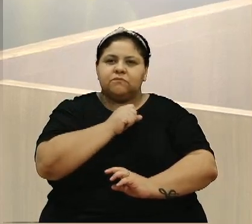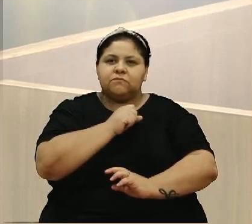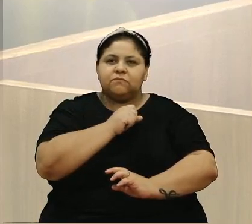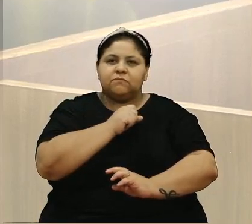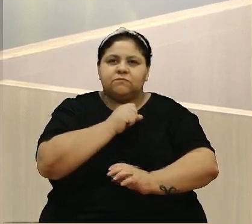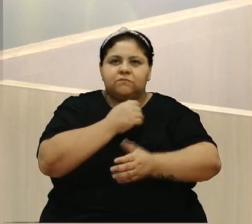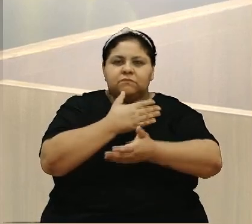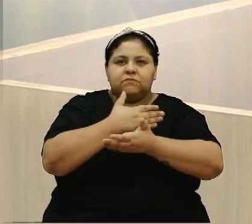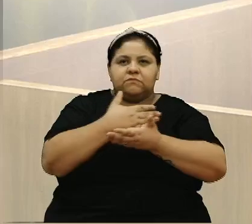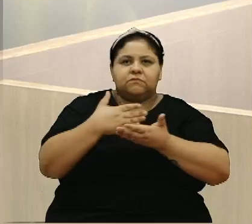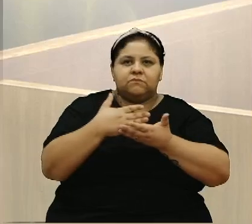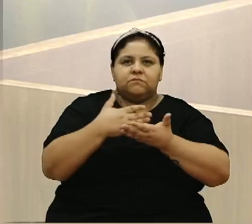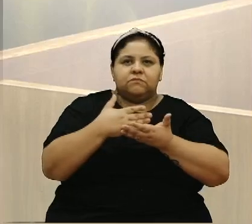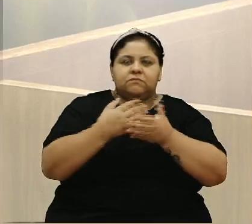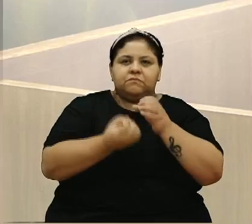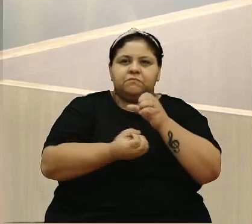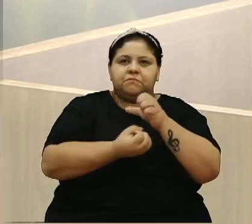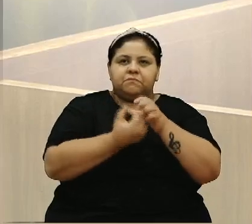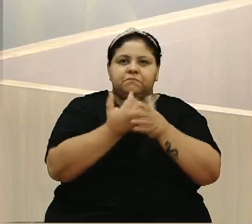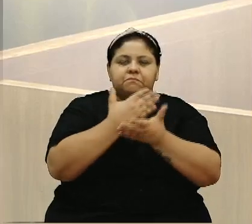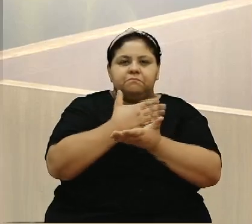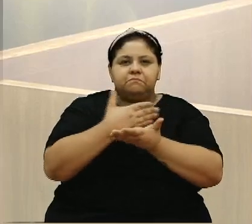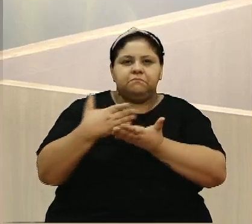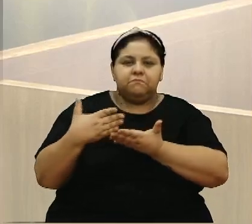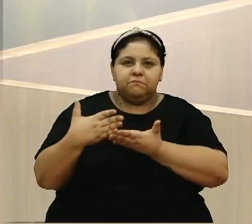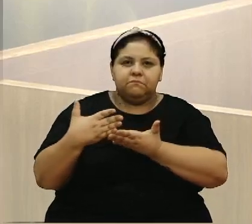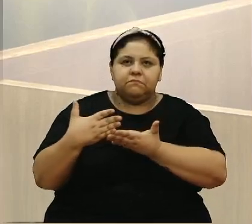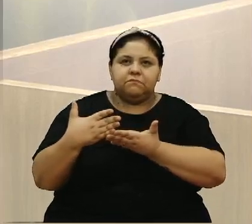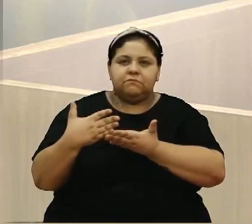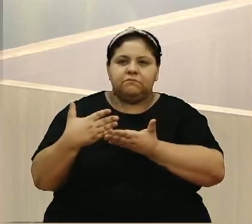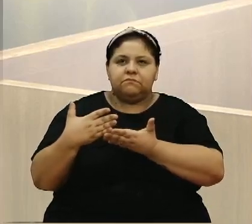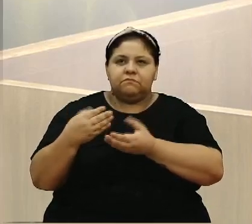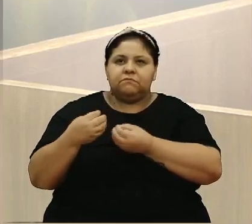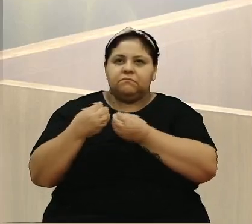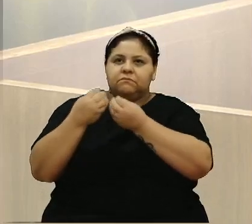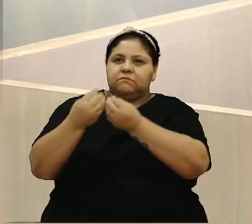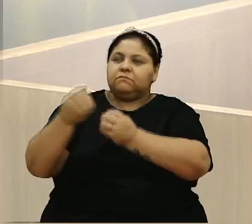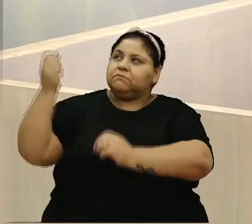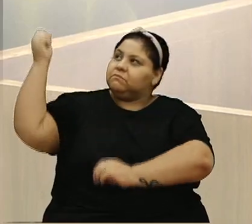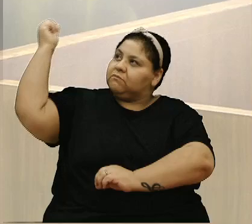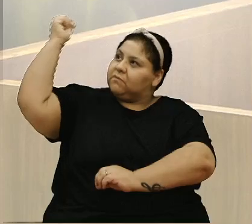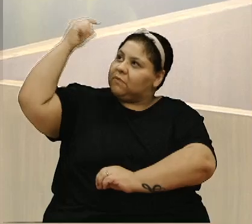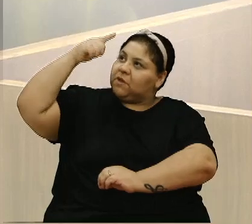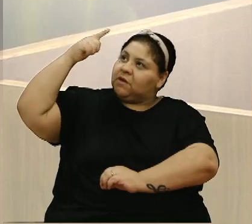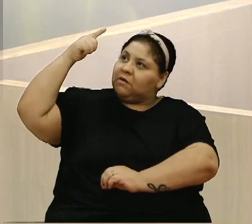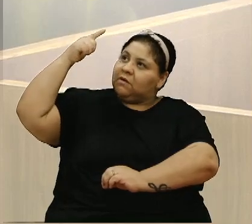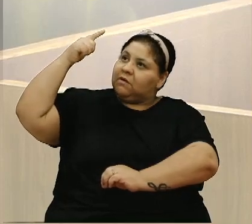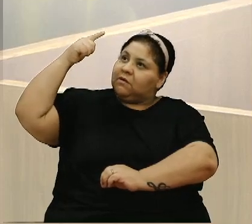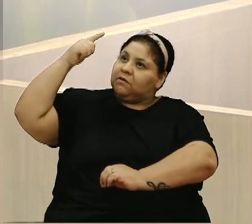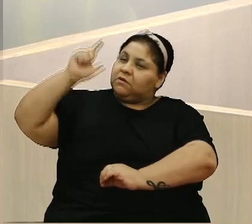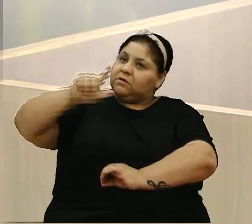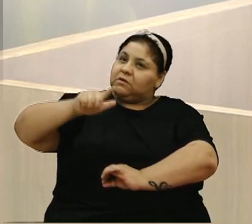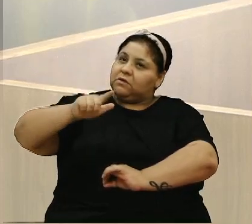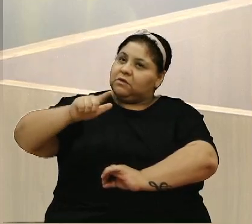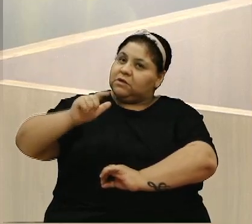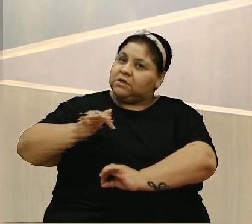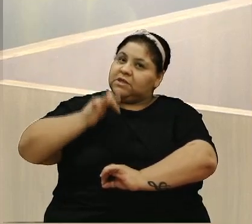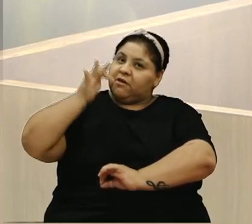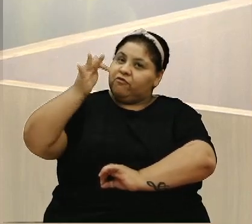ramas que brotaram deles, para dar sombra aos que virão depois de